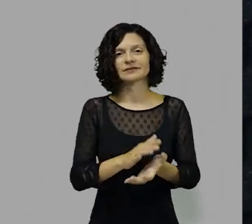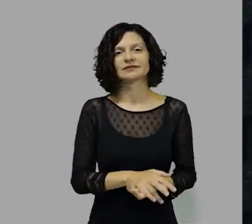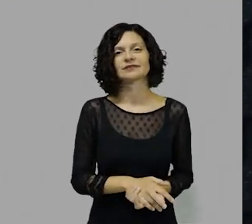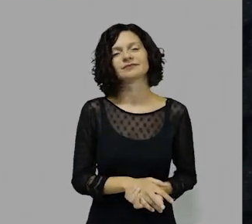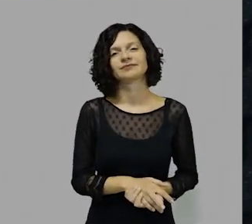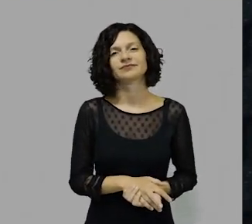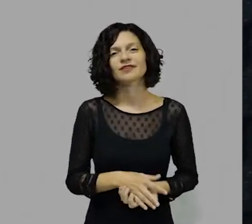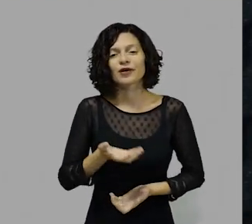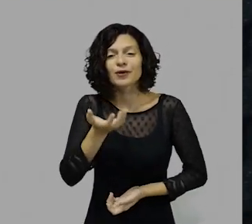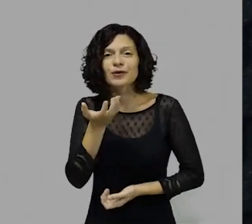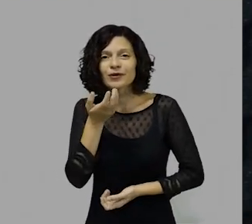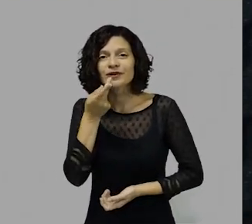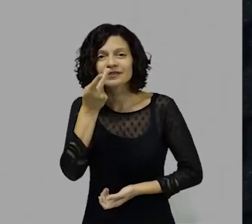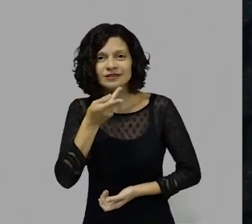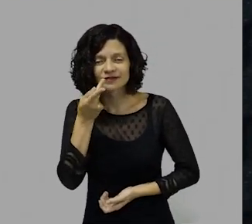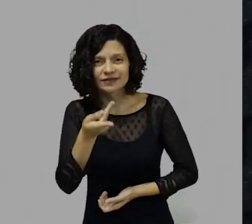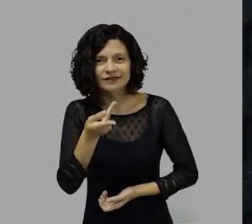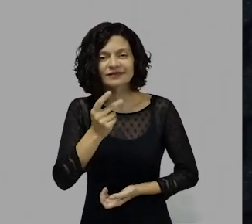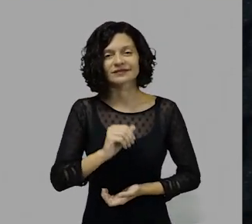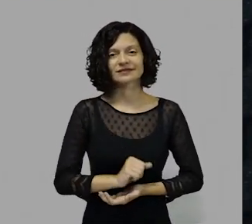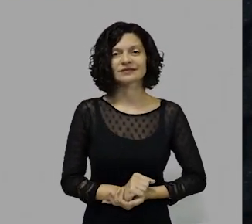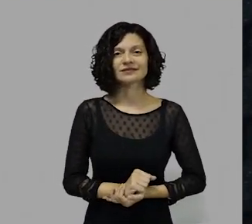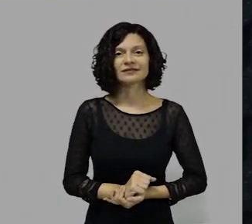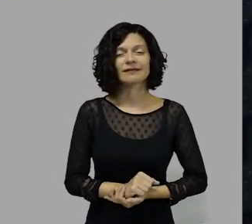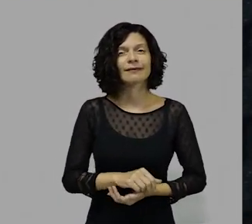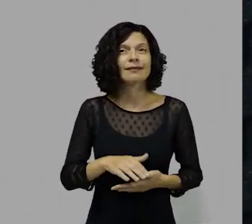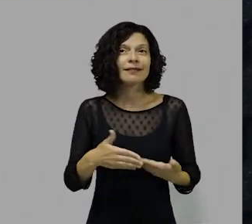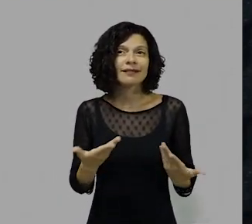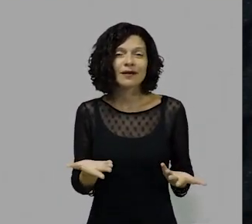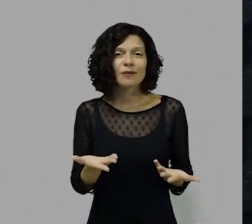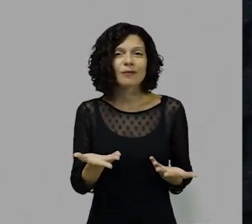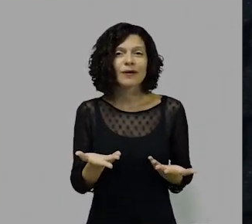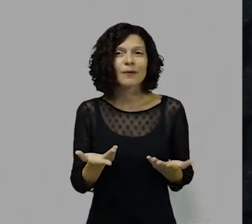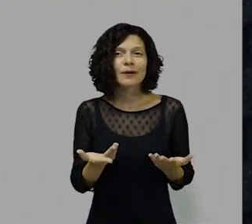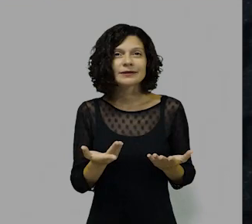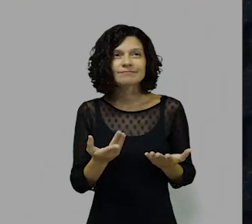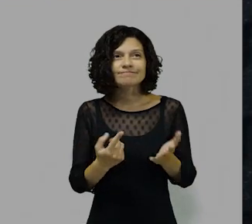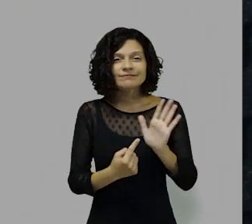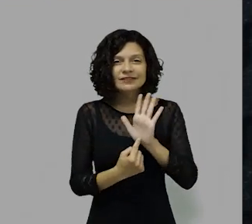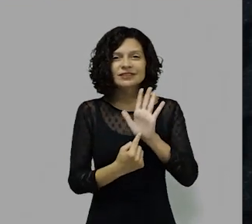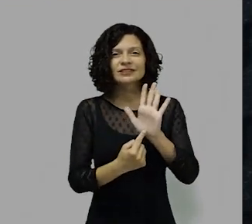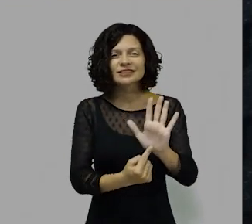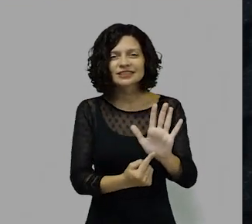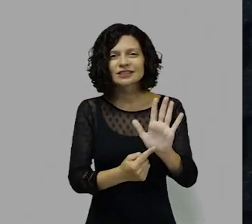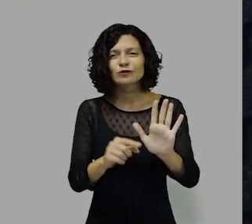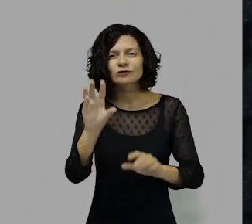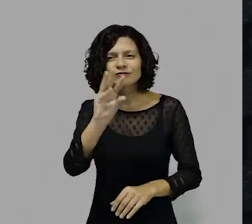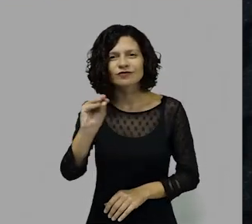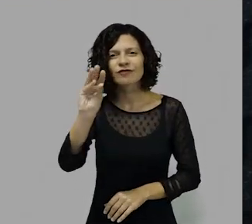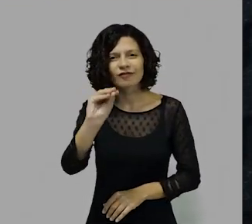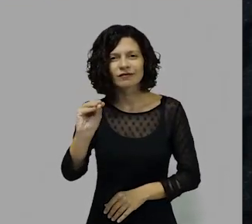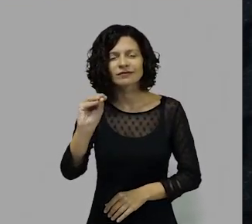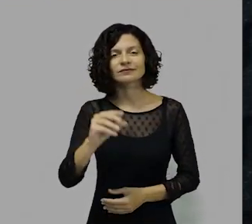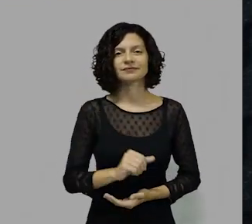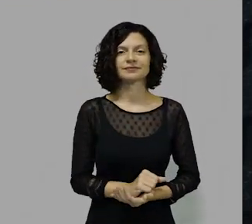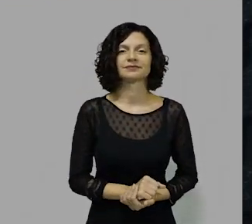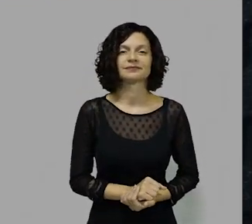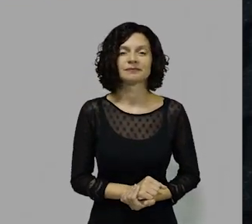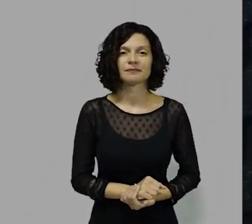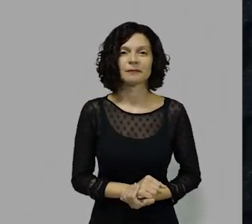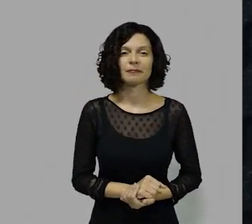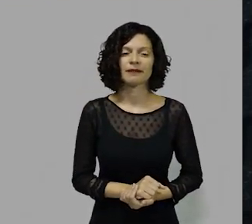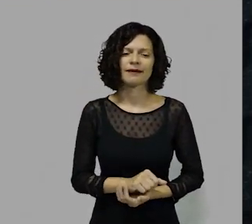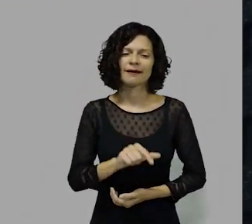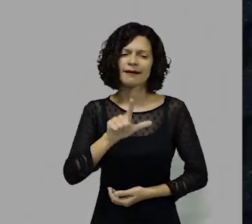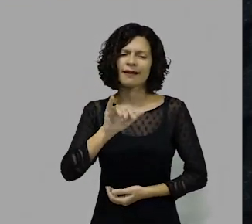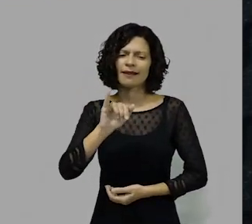foi isso que eu quis dizer. Então, é uma pontuação, é uma indicação de fala. Like, com certeza